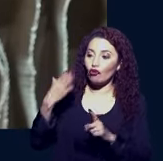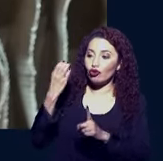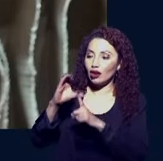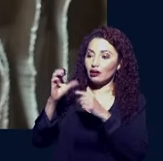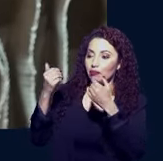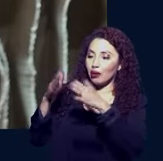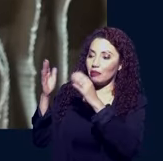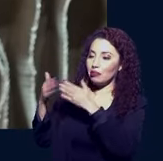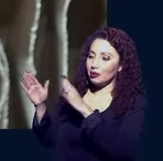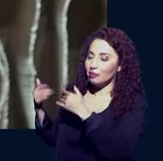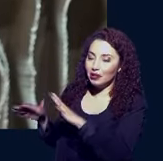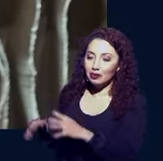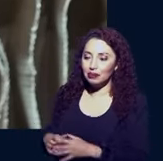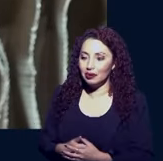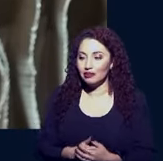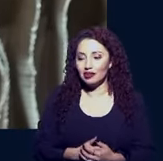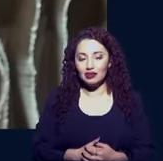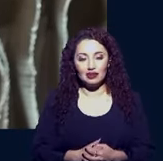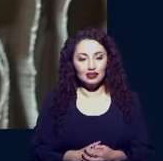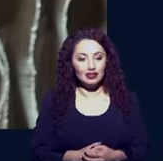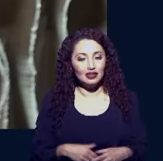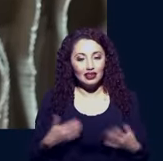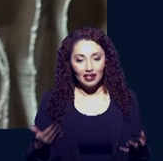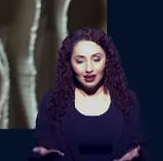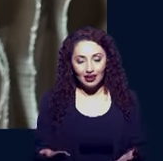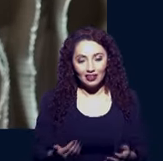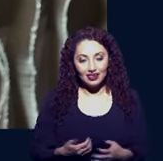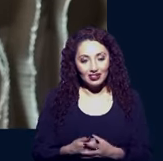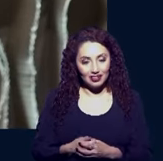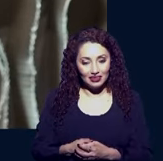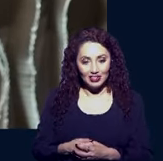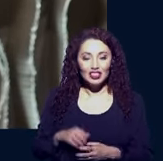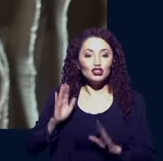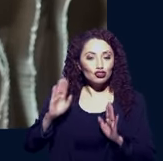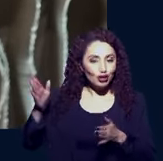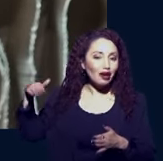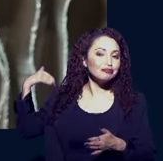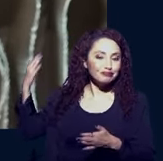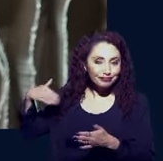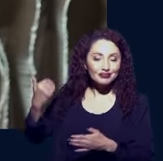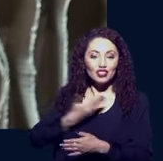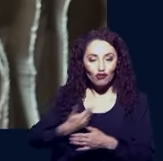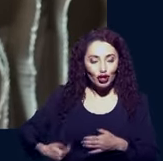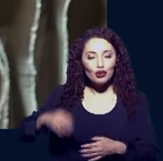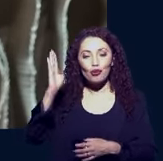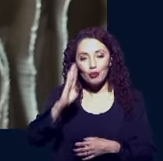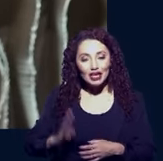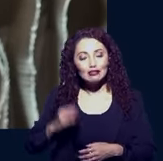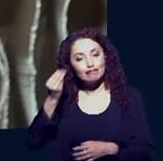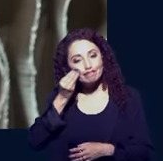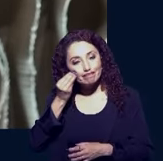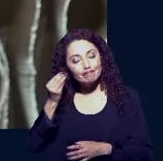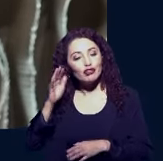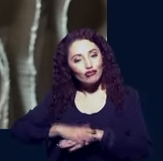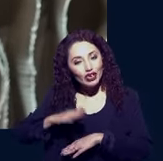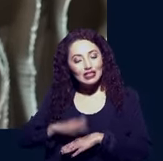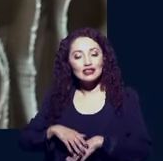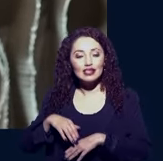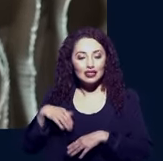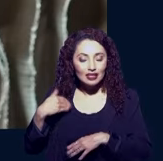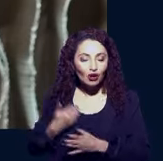acho que foi um trabalho acho que de de longa data né que o governo brasileiro vem fazendo e acho que é parte também desse processo então é